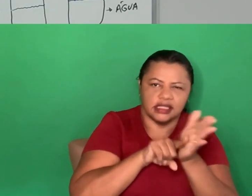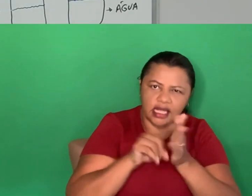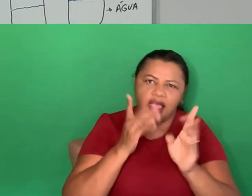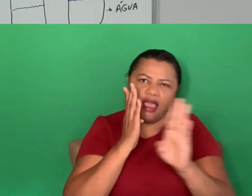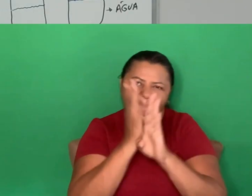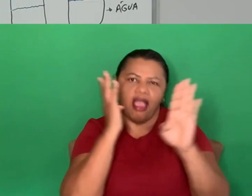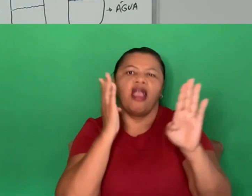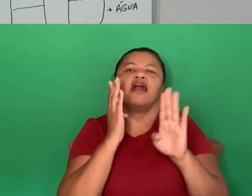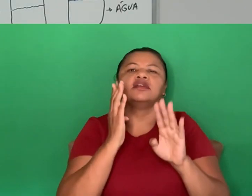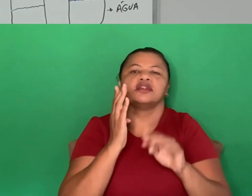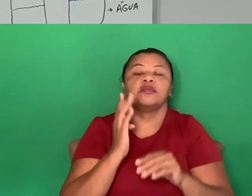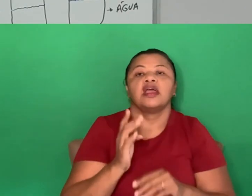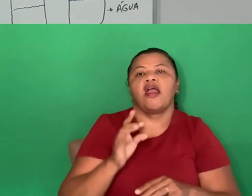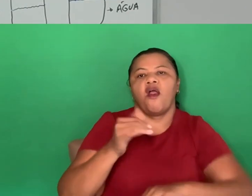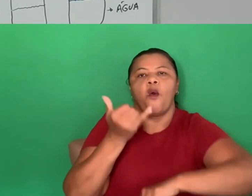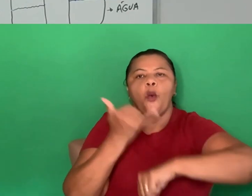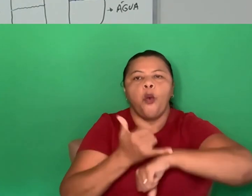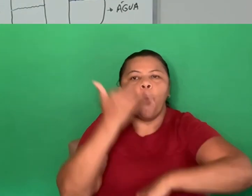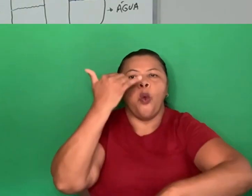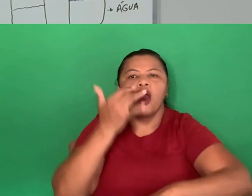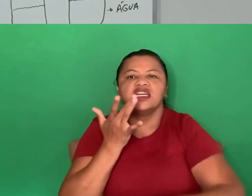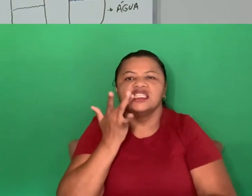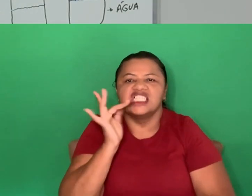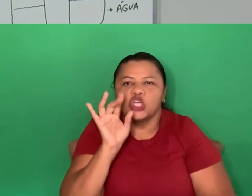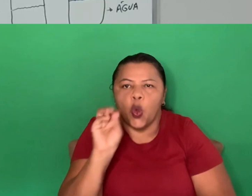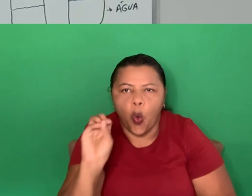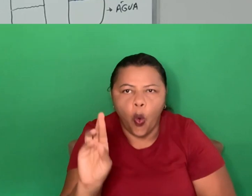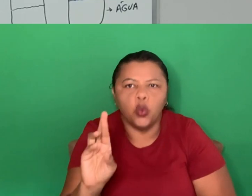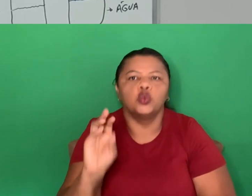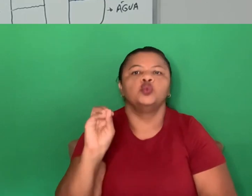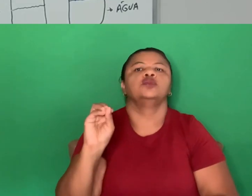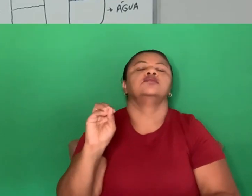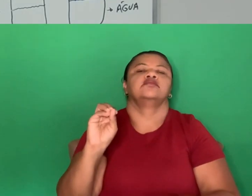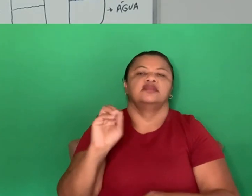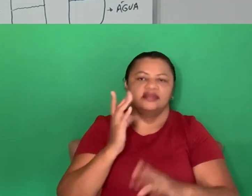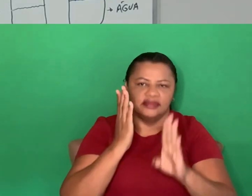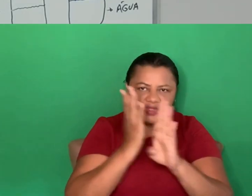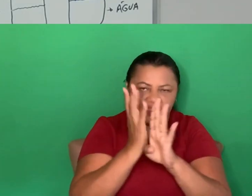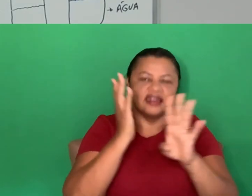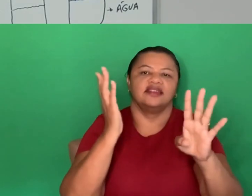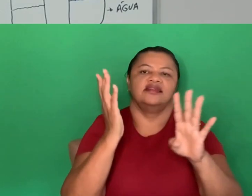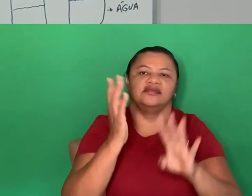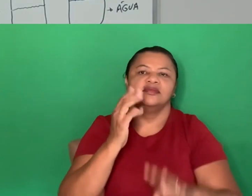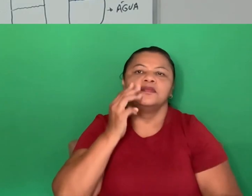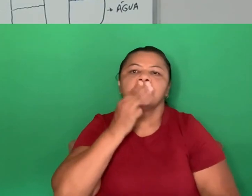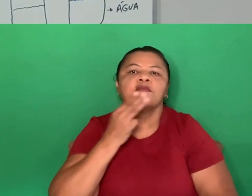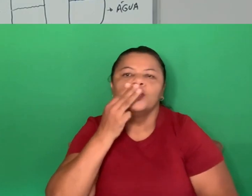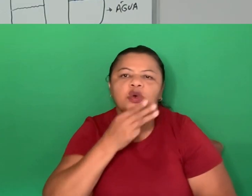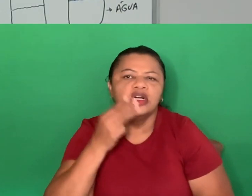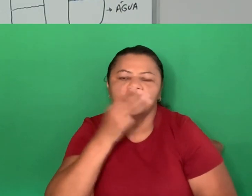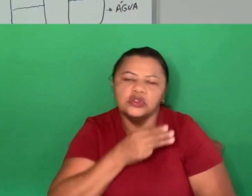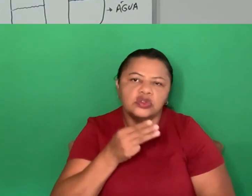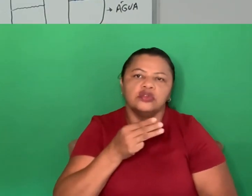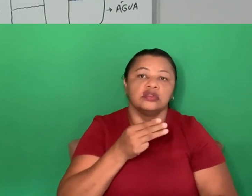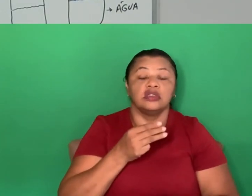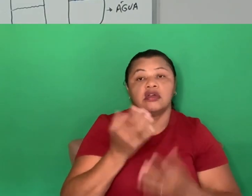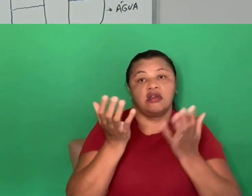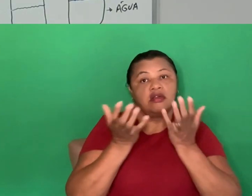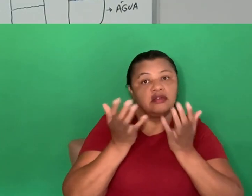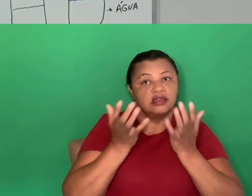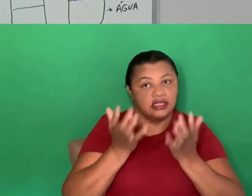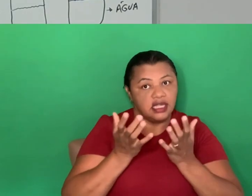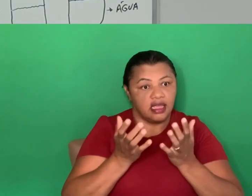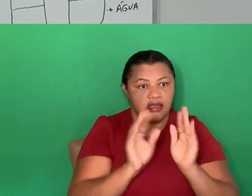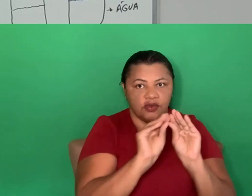Substância pura tem essas propriedades físicas, características tabeladas e constantes. Mistura não tem. O que mais?